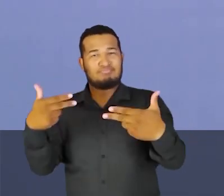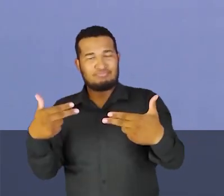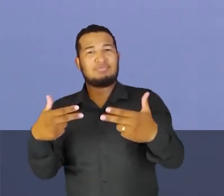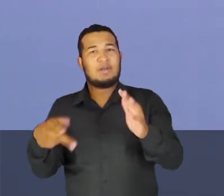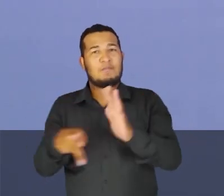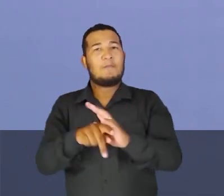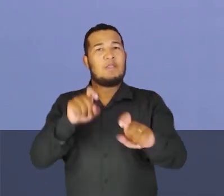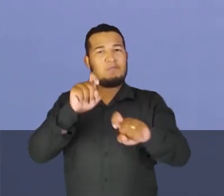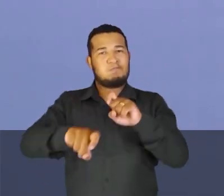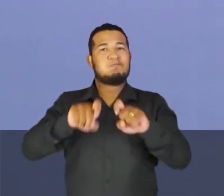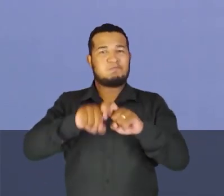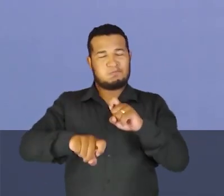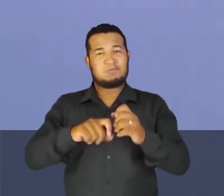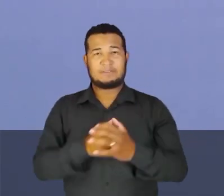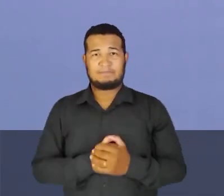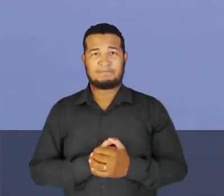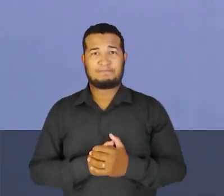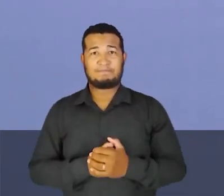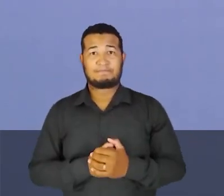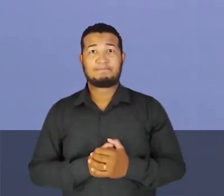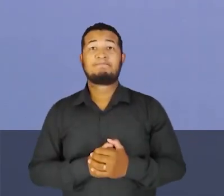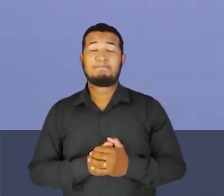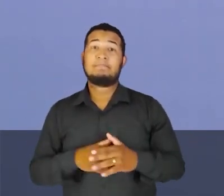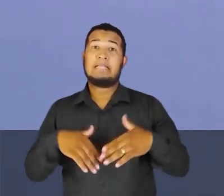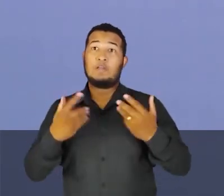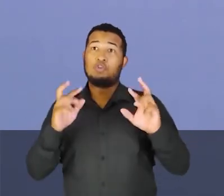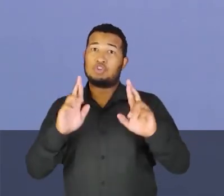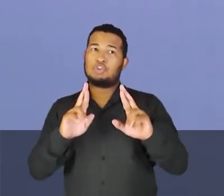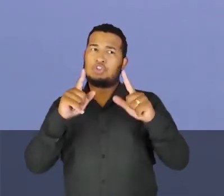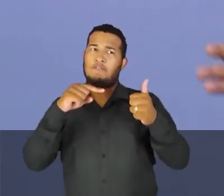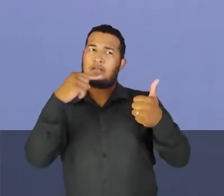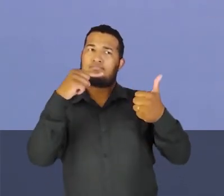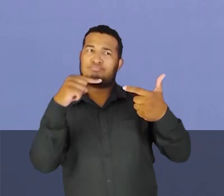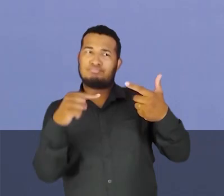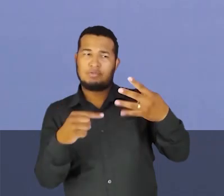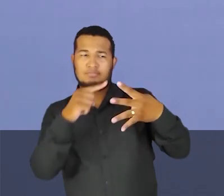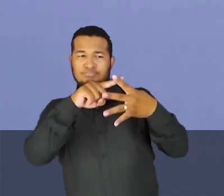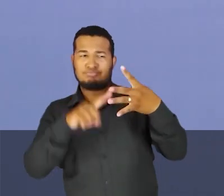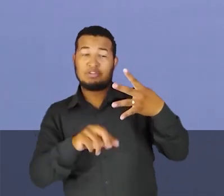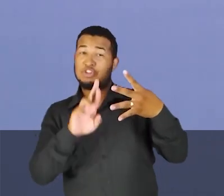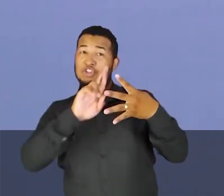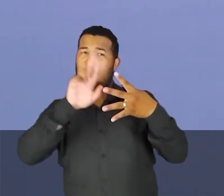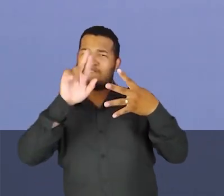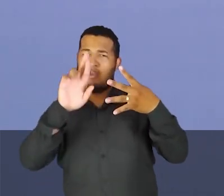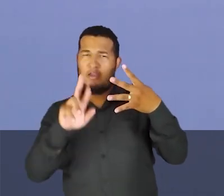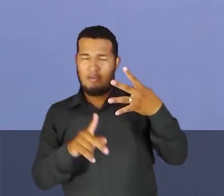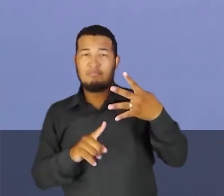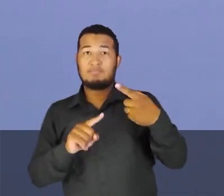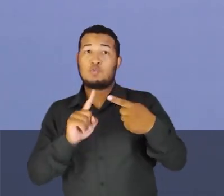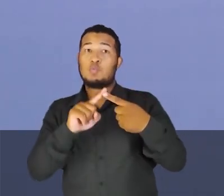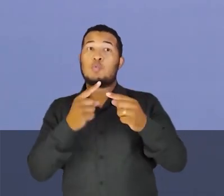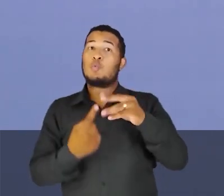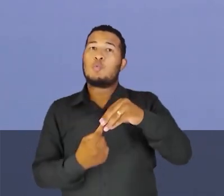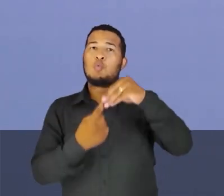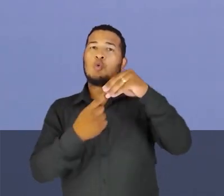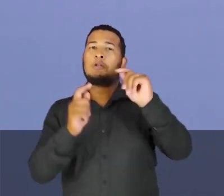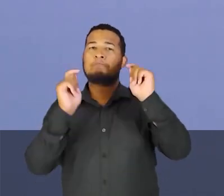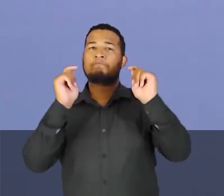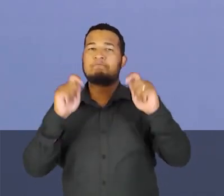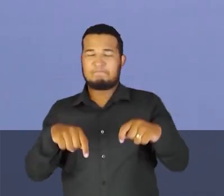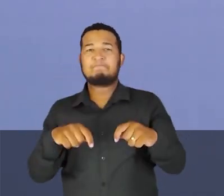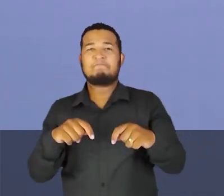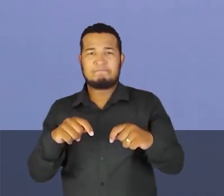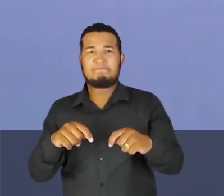doenças sexualmente transmissíveis. Então, diferente de todos os outros métodos que nós vamos trabalhar na aula de hoje, a camisinha